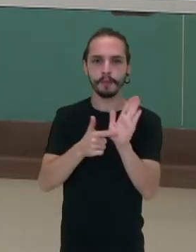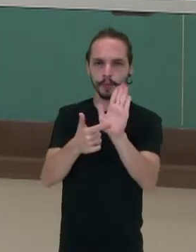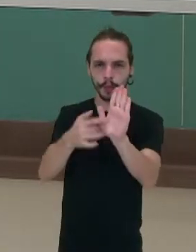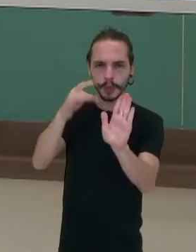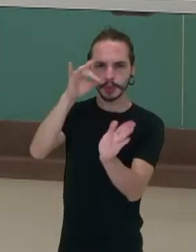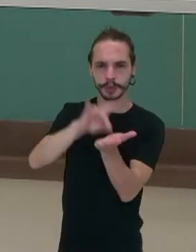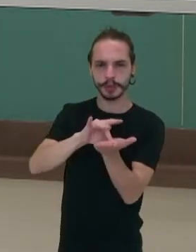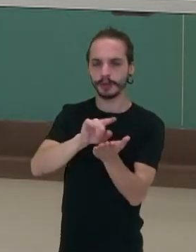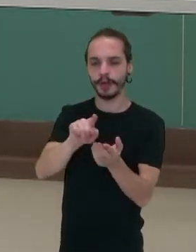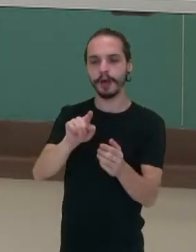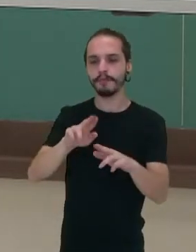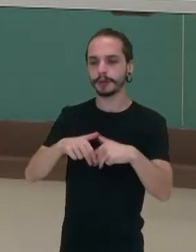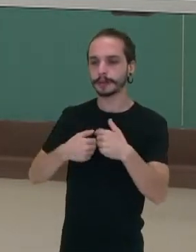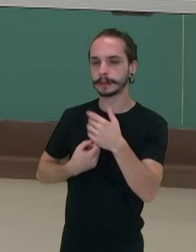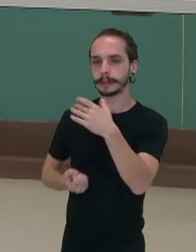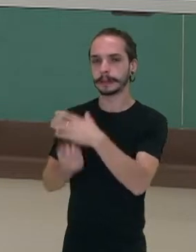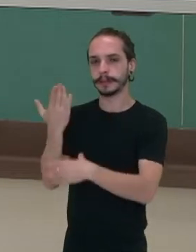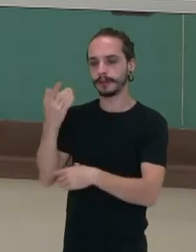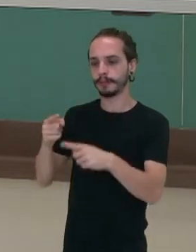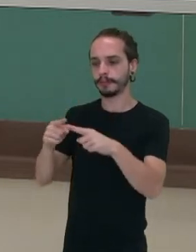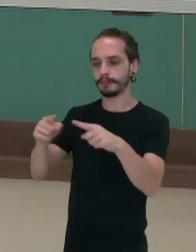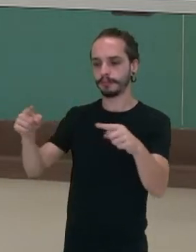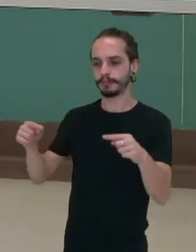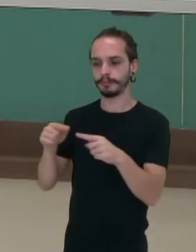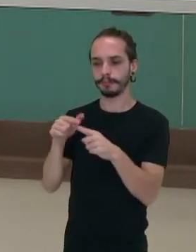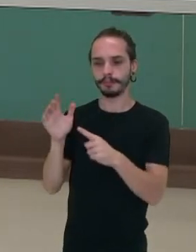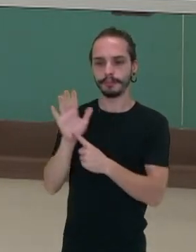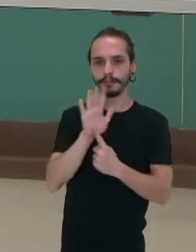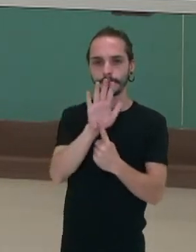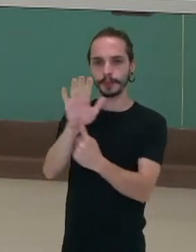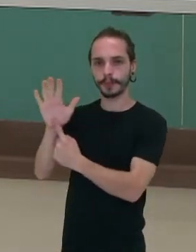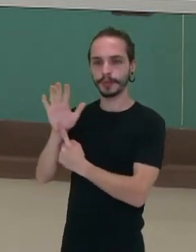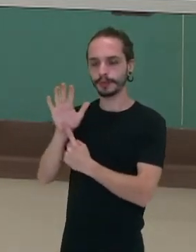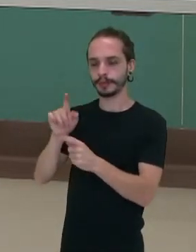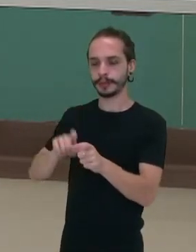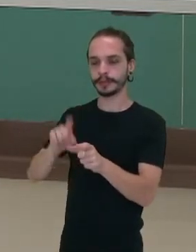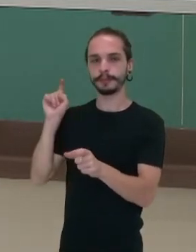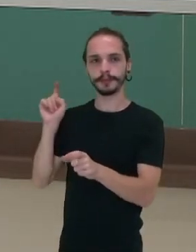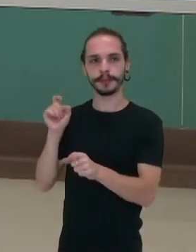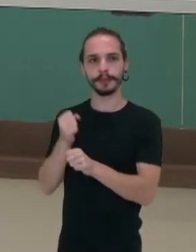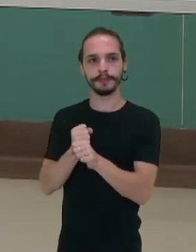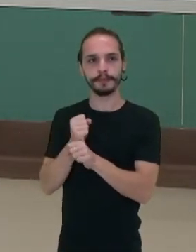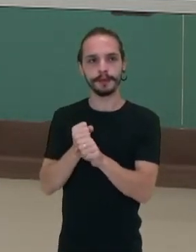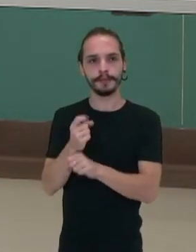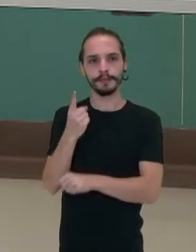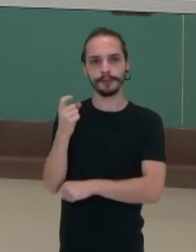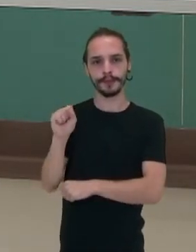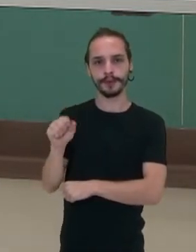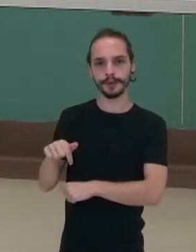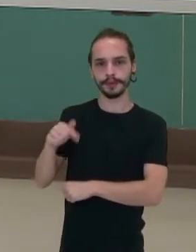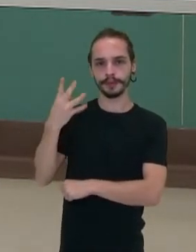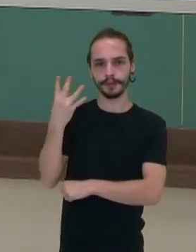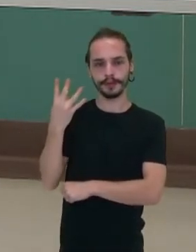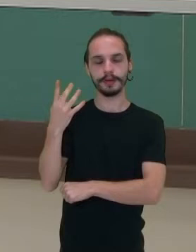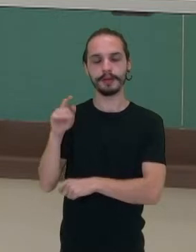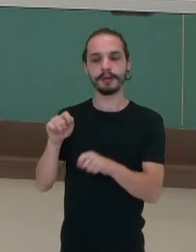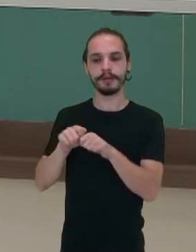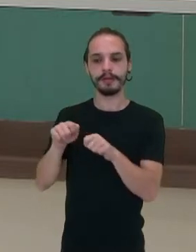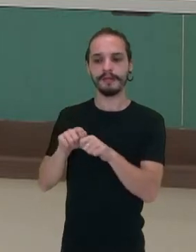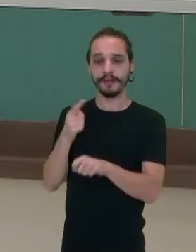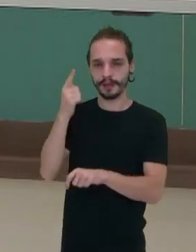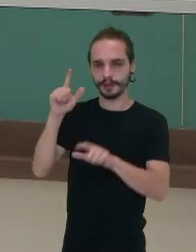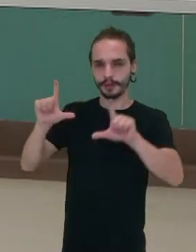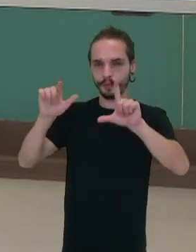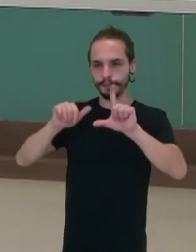participam do Salão dos Recusados, ou chamado Salão dos Independentes, que acontece o primeiro em 1874, e Claude Monet ele faz uma pintura que é reticularizada, que